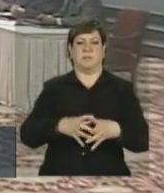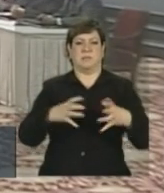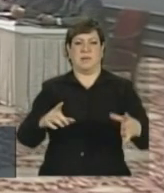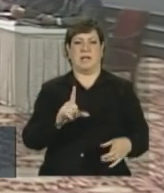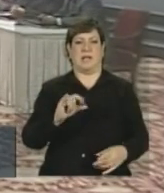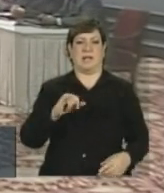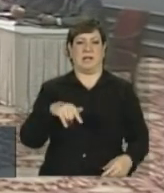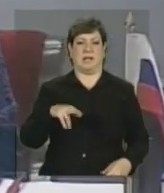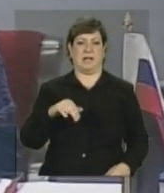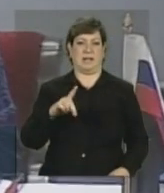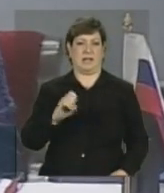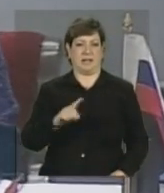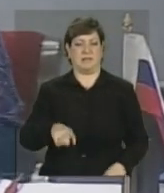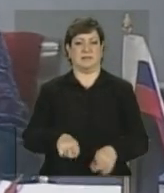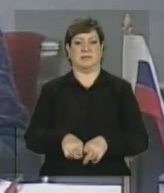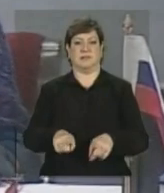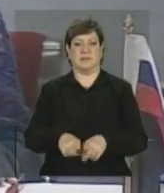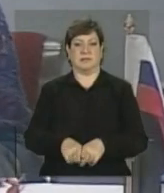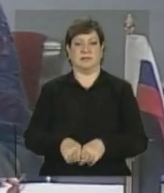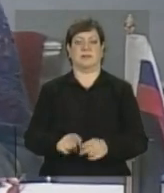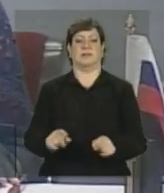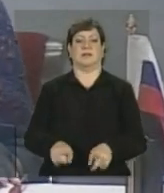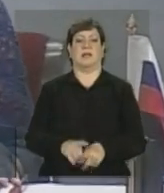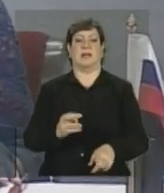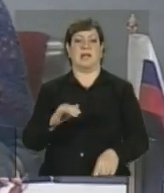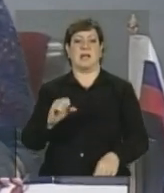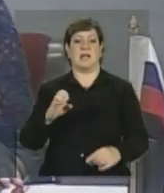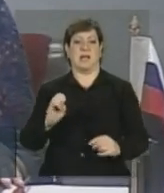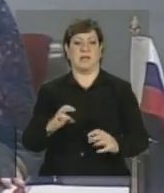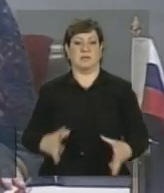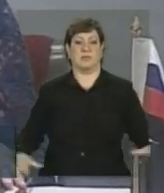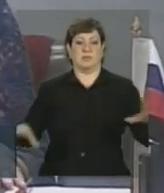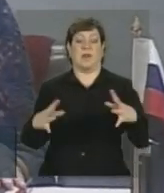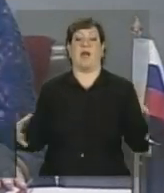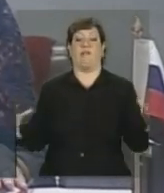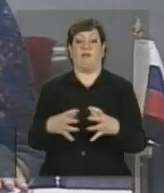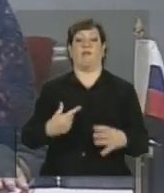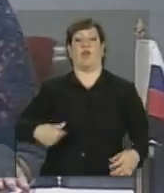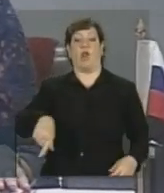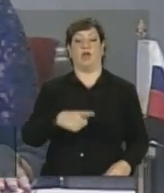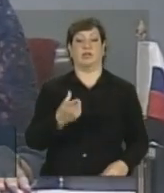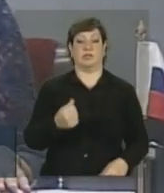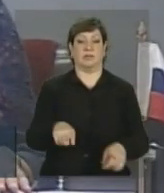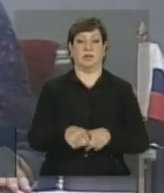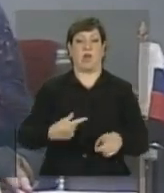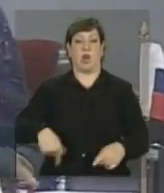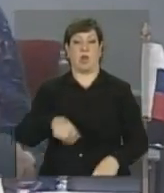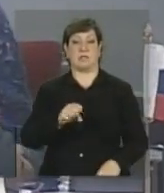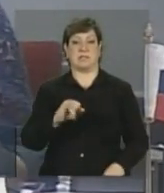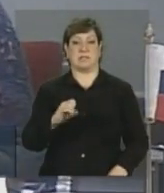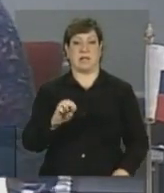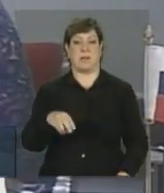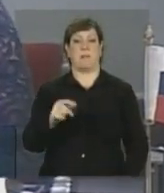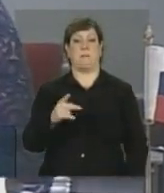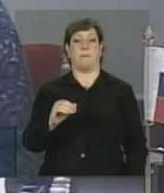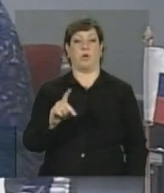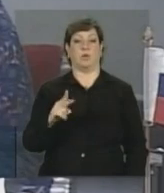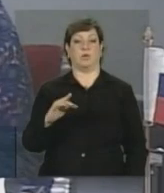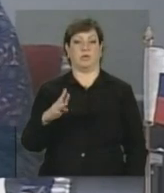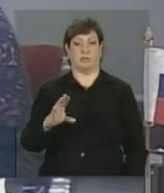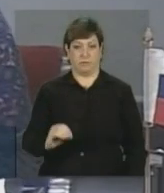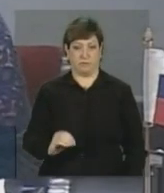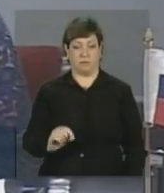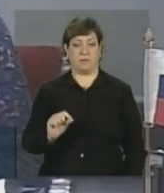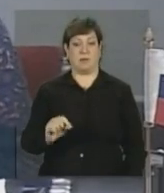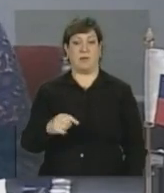a crise para os países emergentes, atingindo nossas moedas e nossos sistemas produtivos. Os